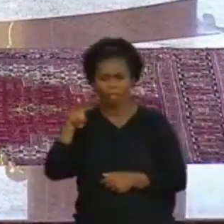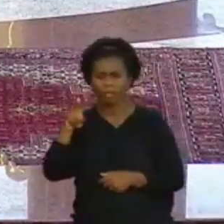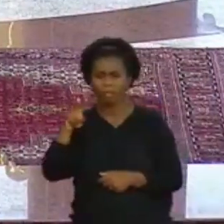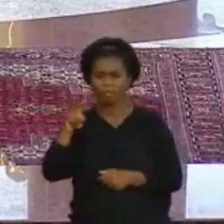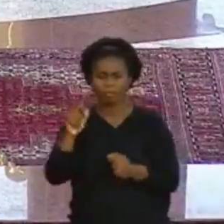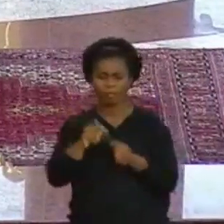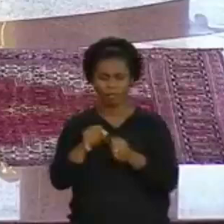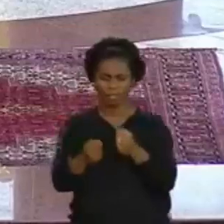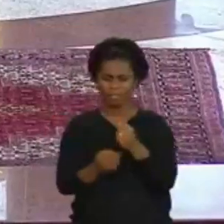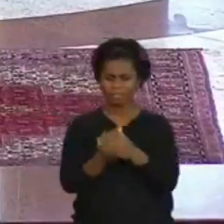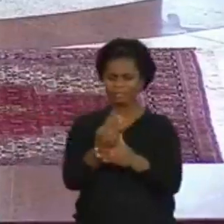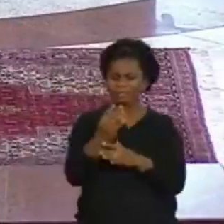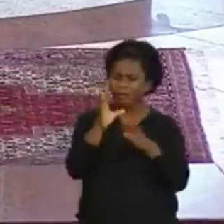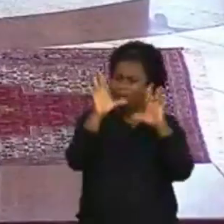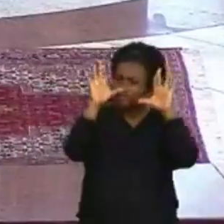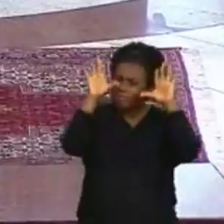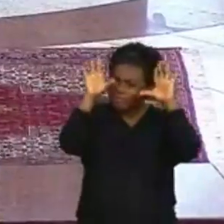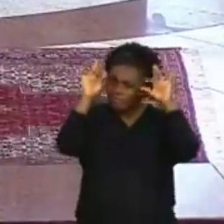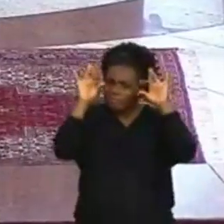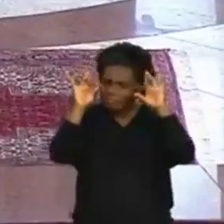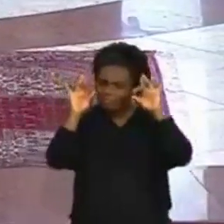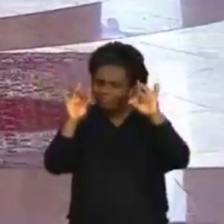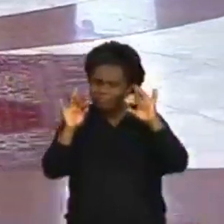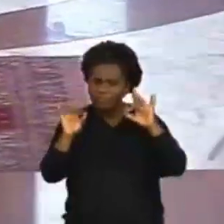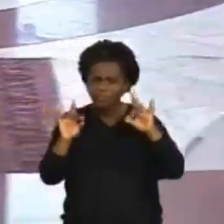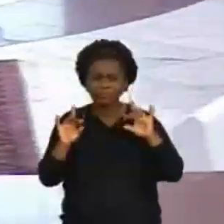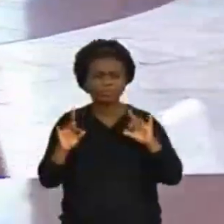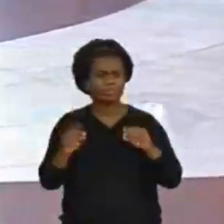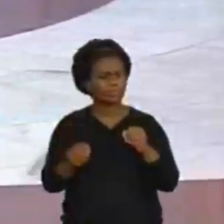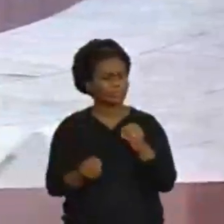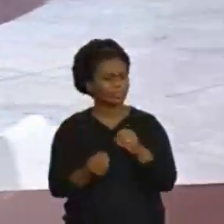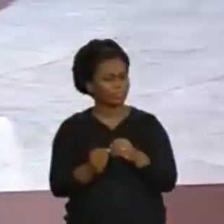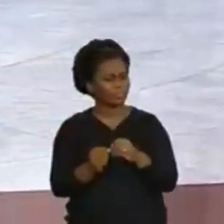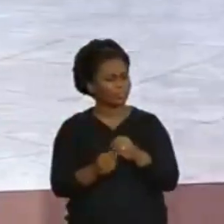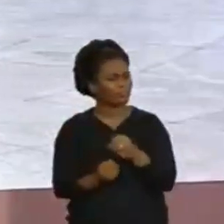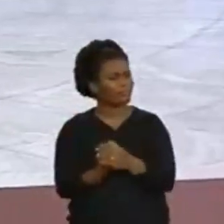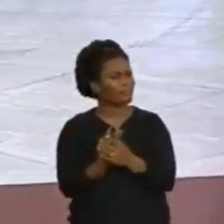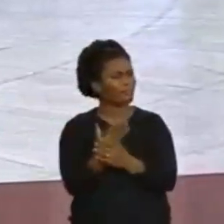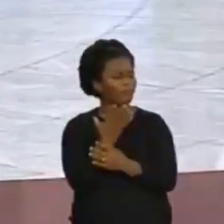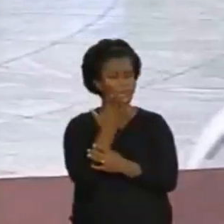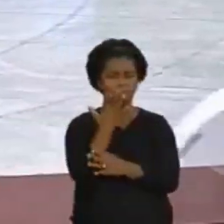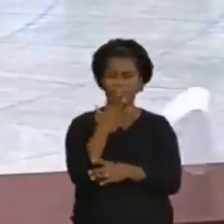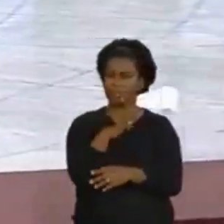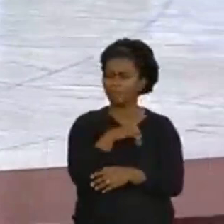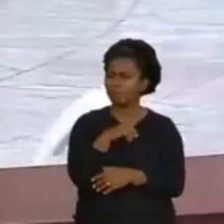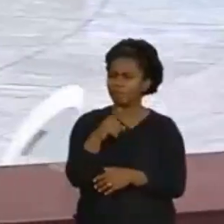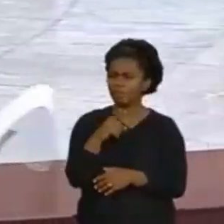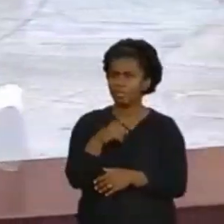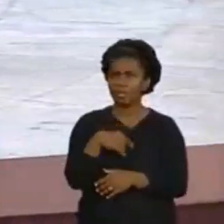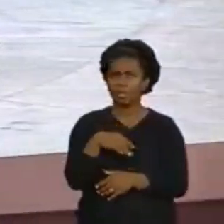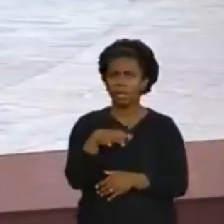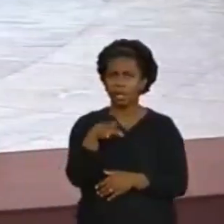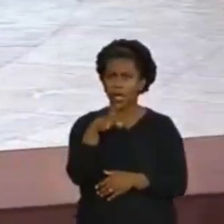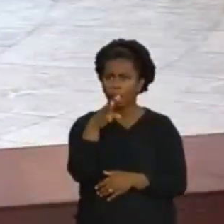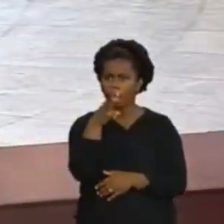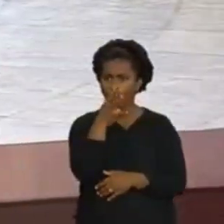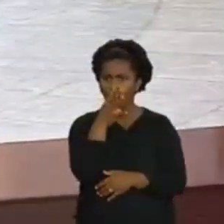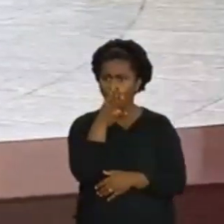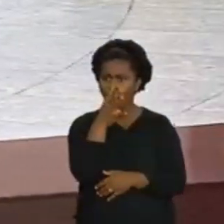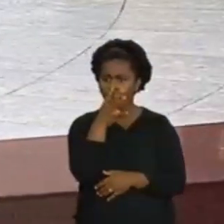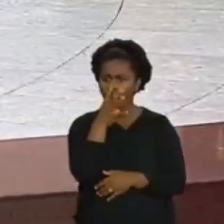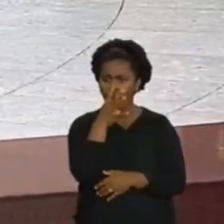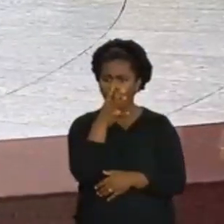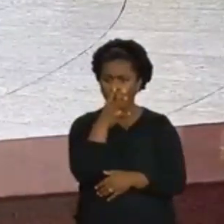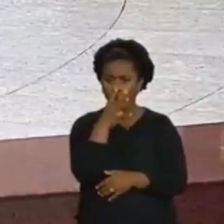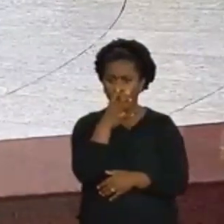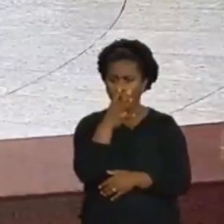você observa os detalhes da criação e você fica realmente assim espantado